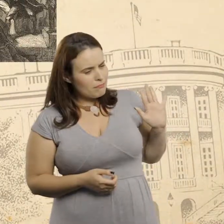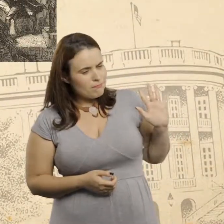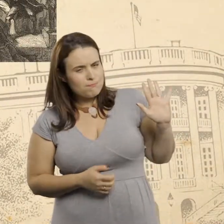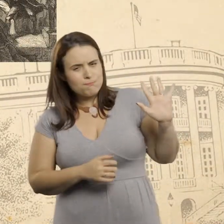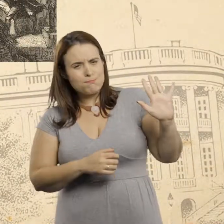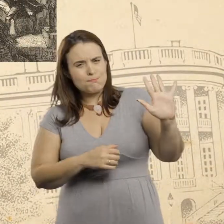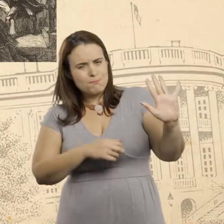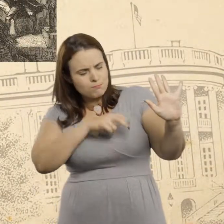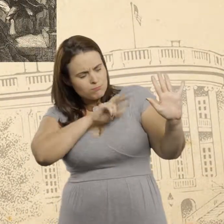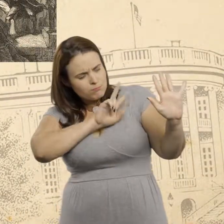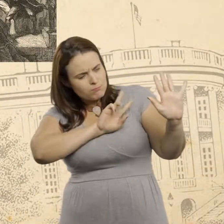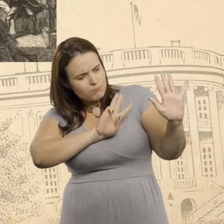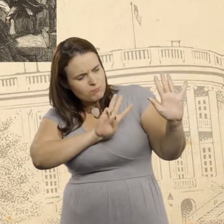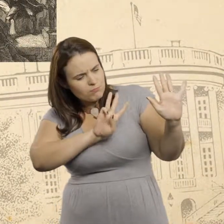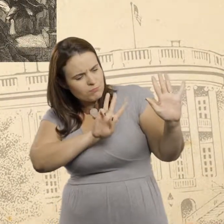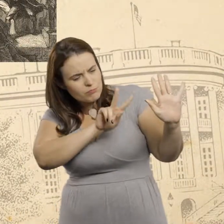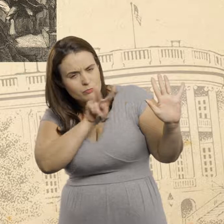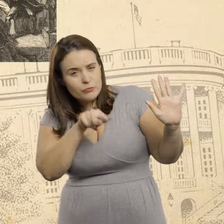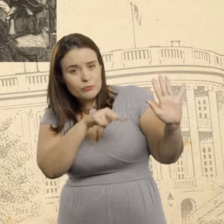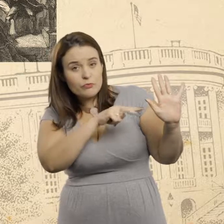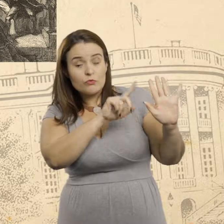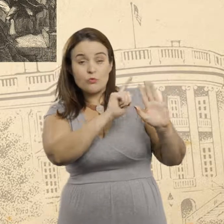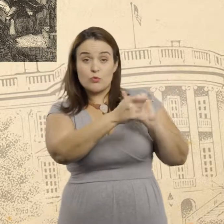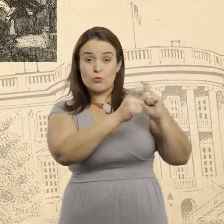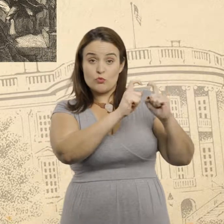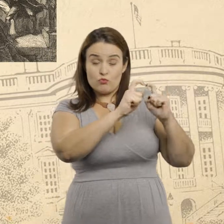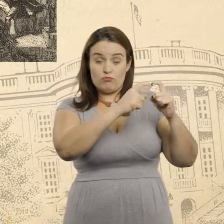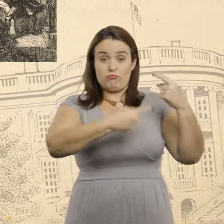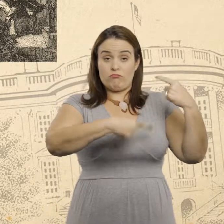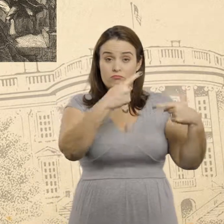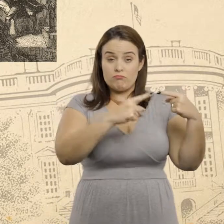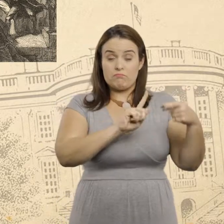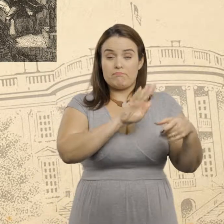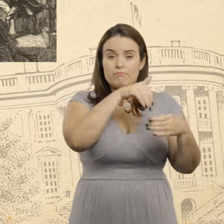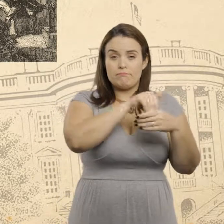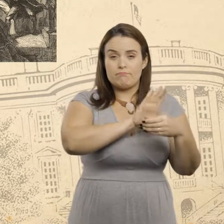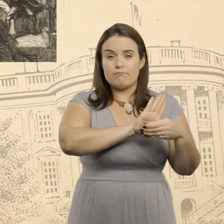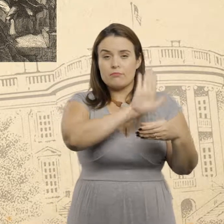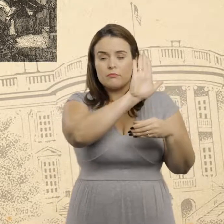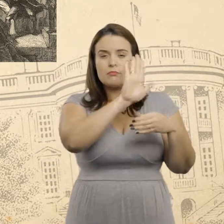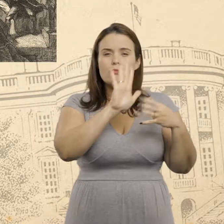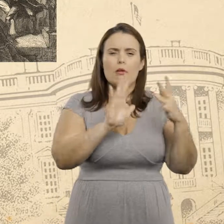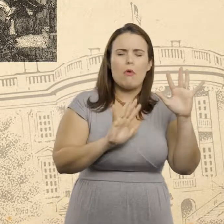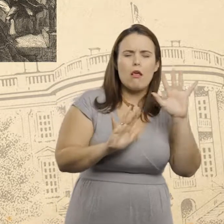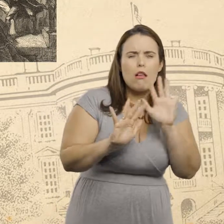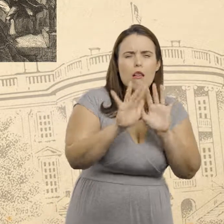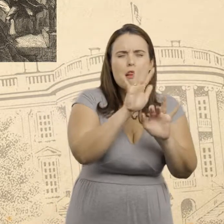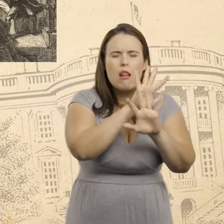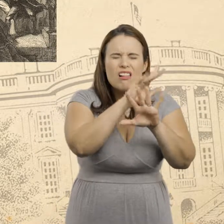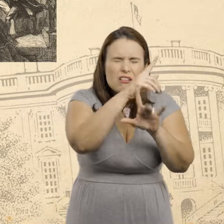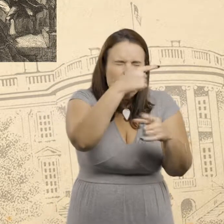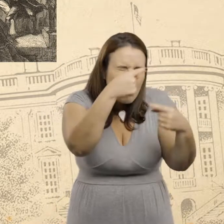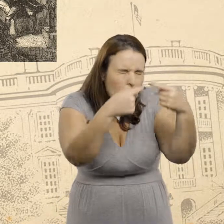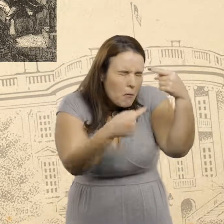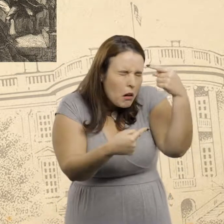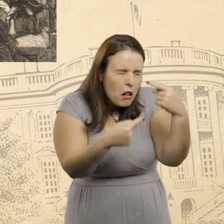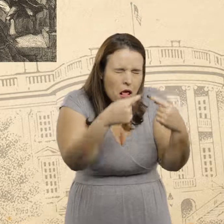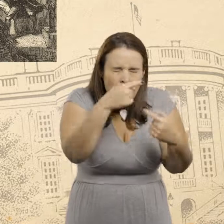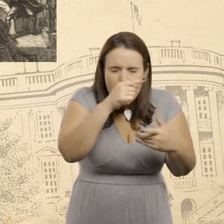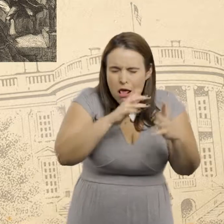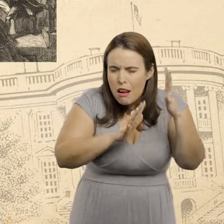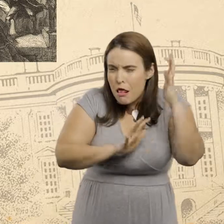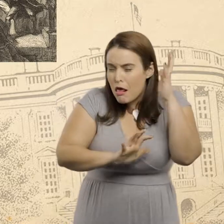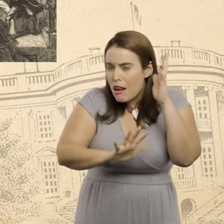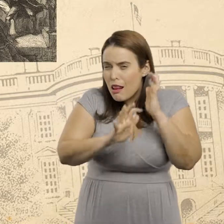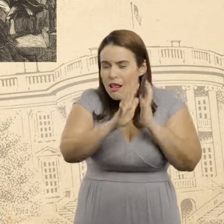Eles passaram em frente a uma multidão que estava assistindo a um comício de eleição. De repente, a multidão começou a se agitar